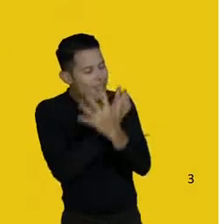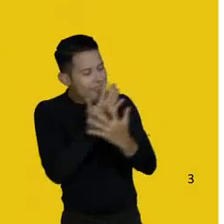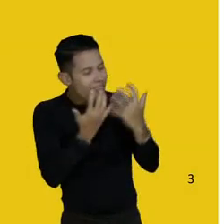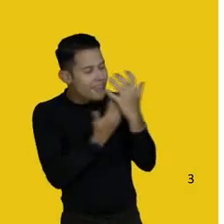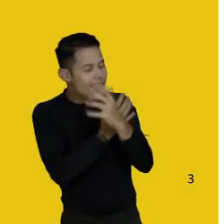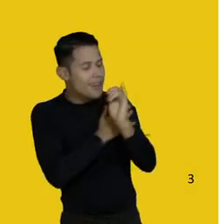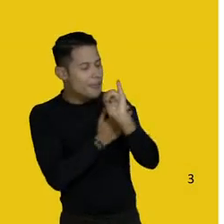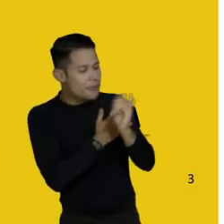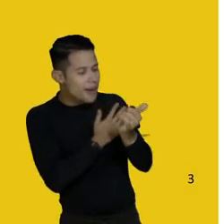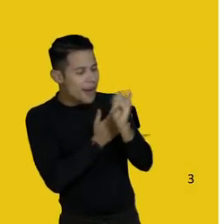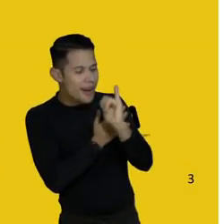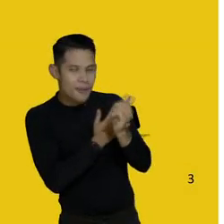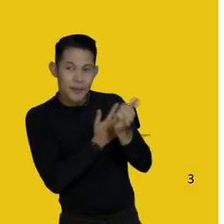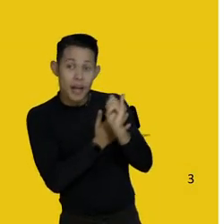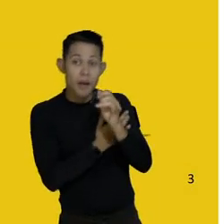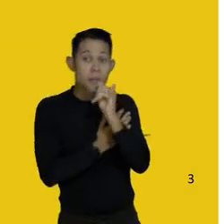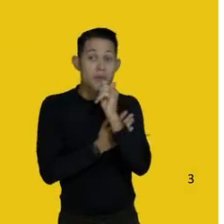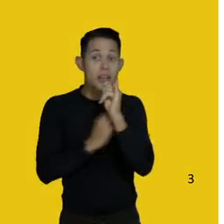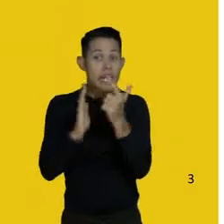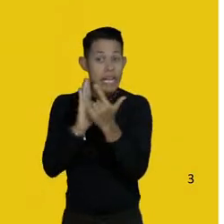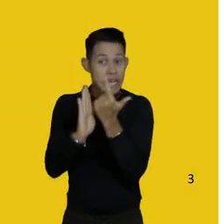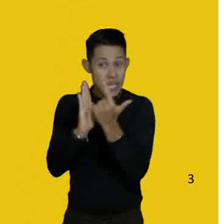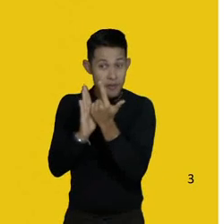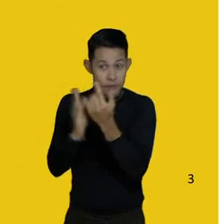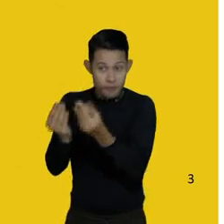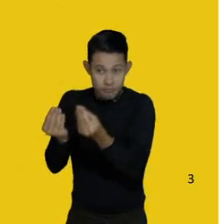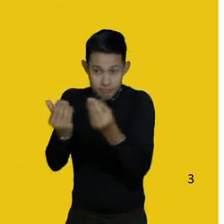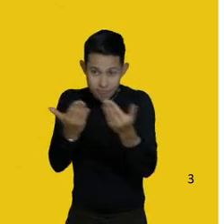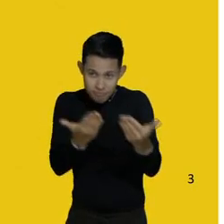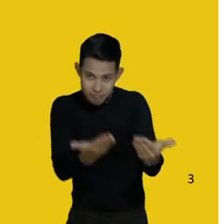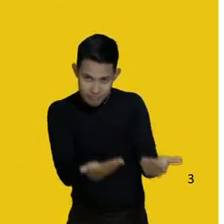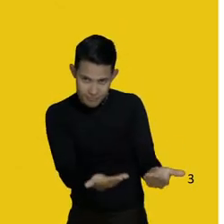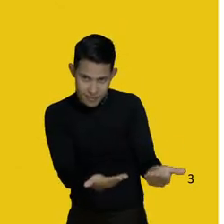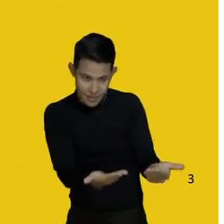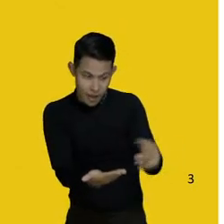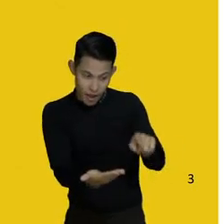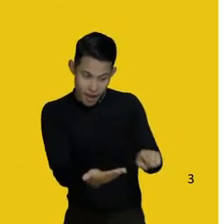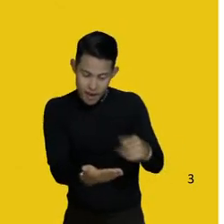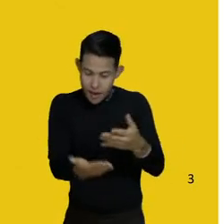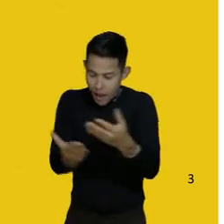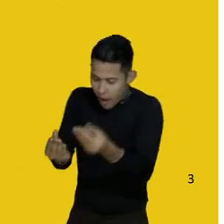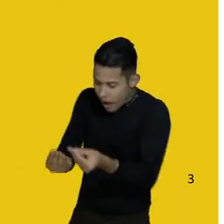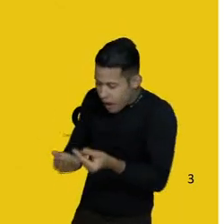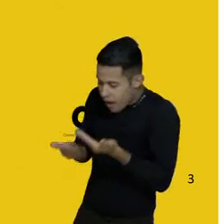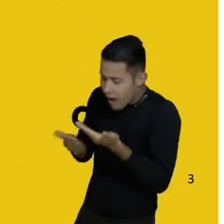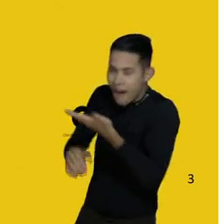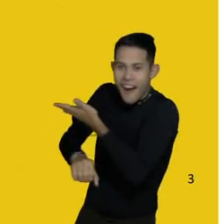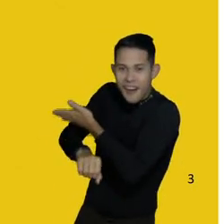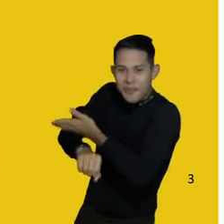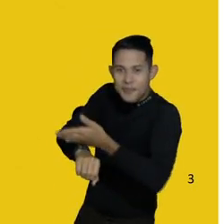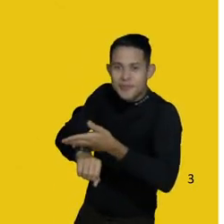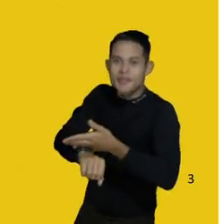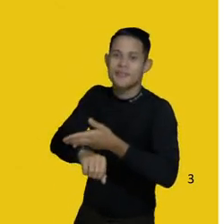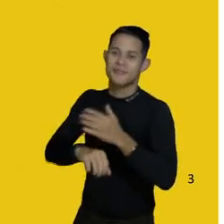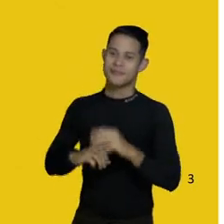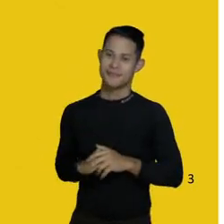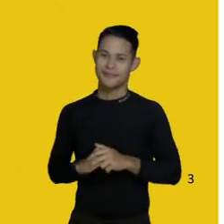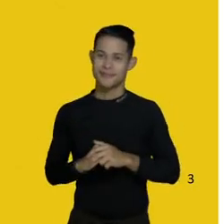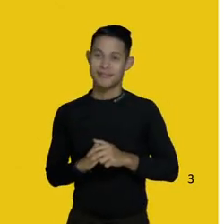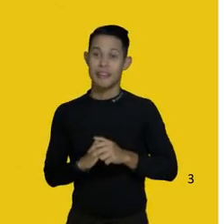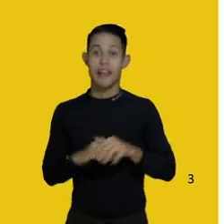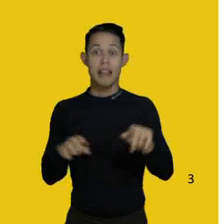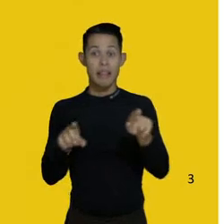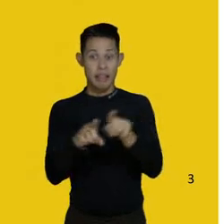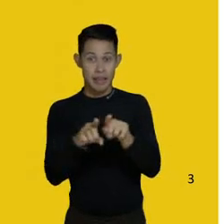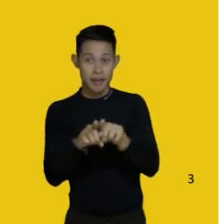Então você dá um livro para uma criança pequenininha ele já costuma com isso né ã eu esqueci de falar que eu também tenho